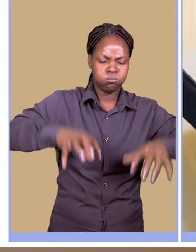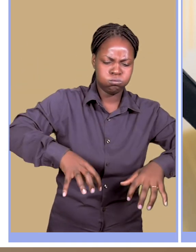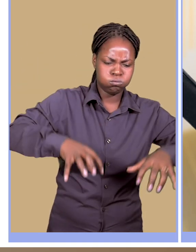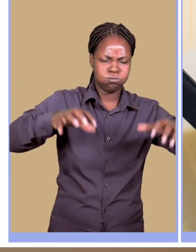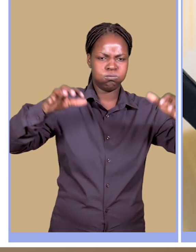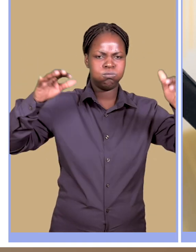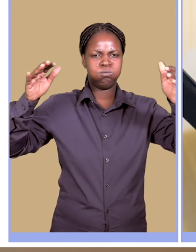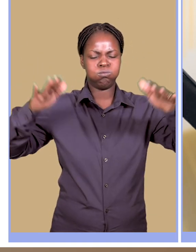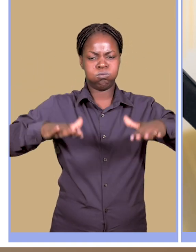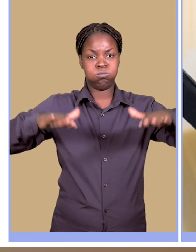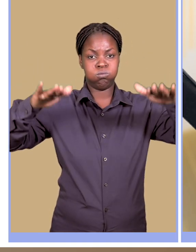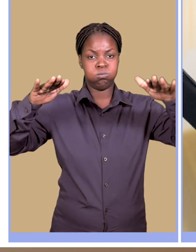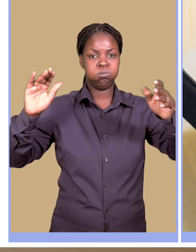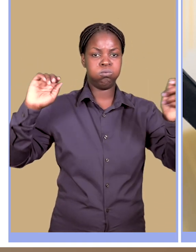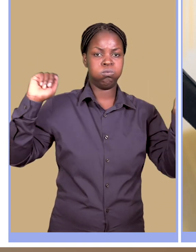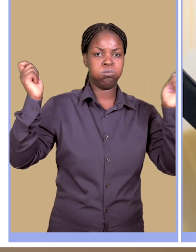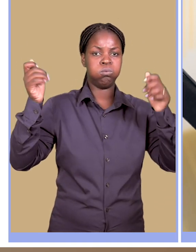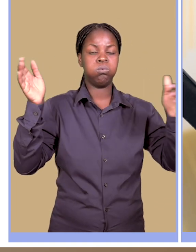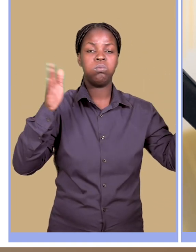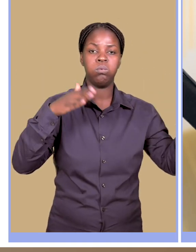ciclones, tanto de